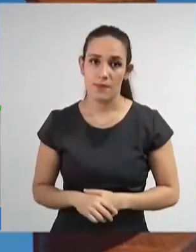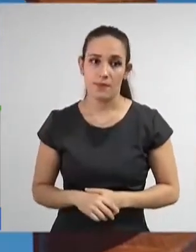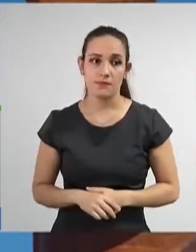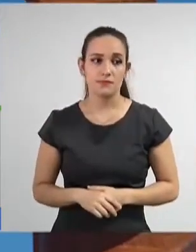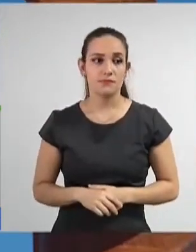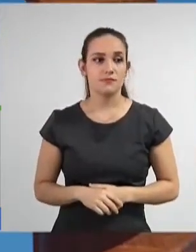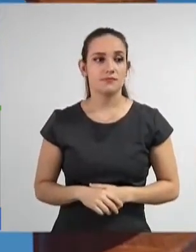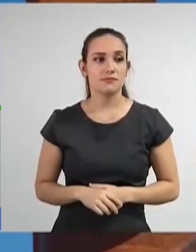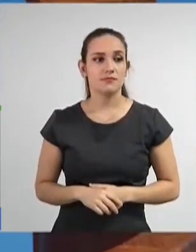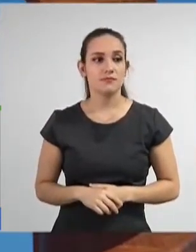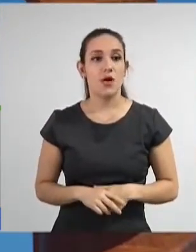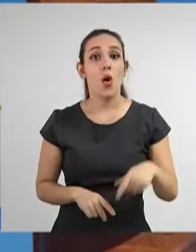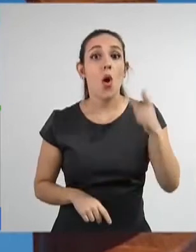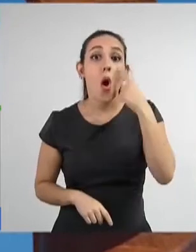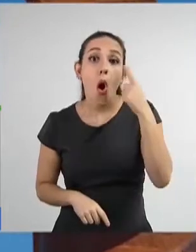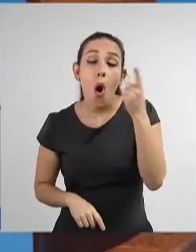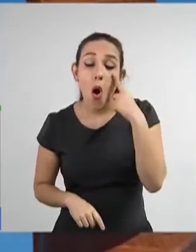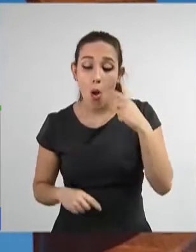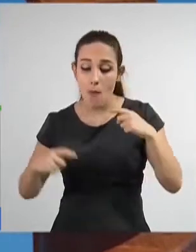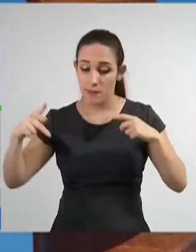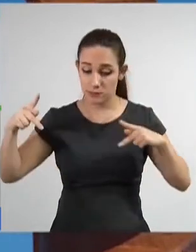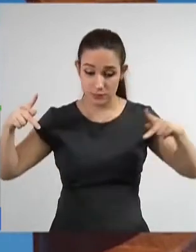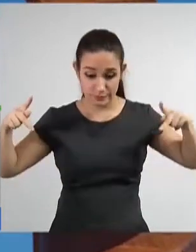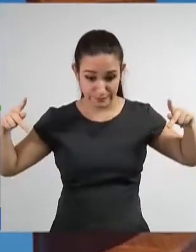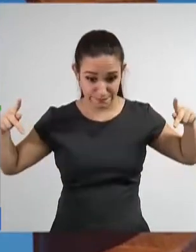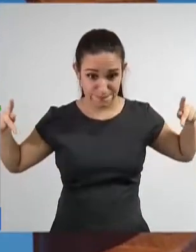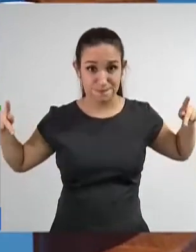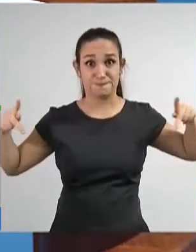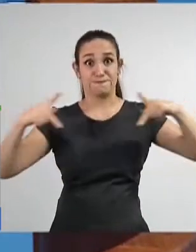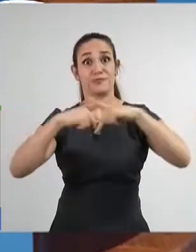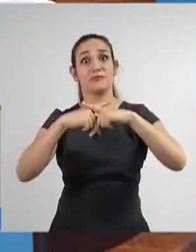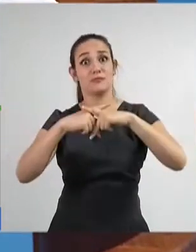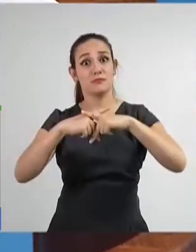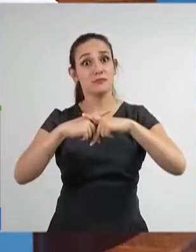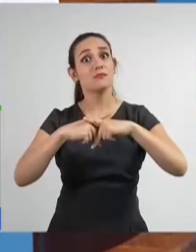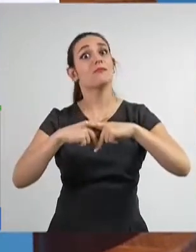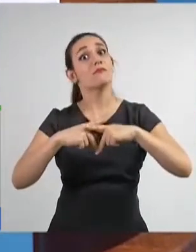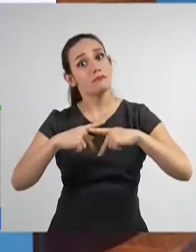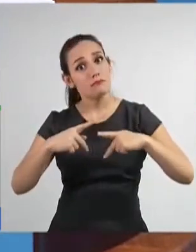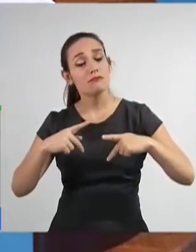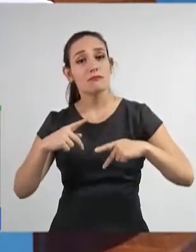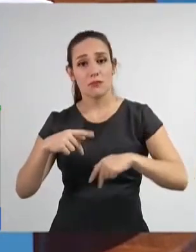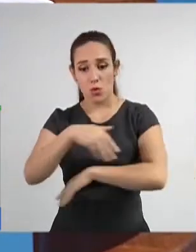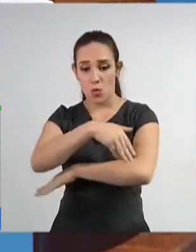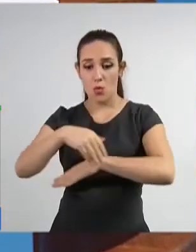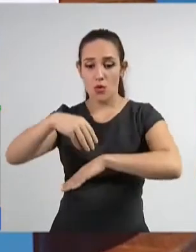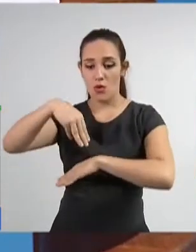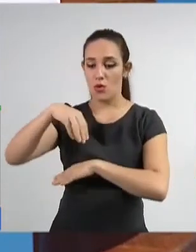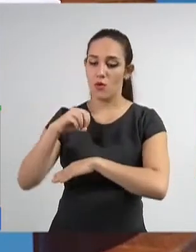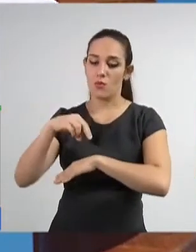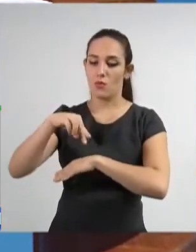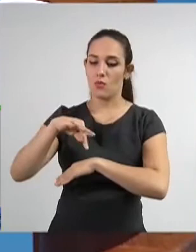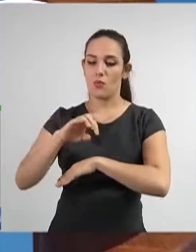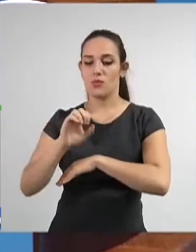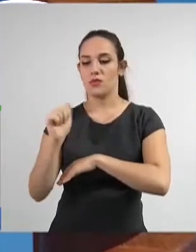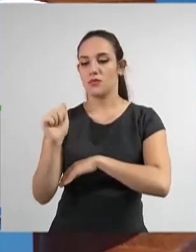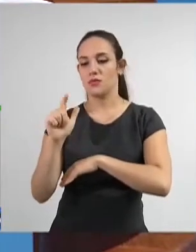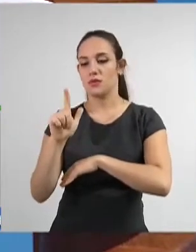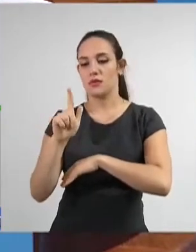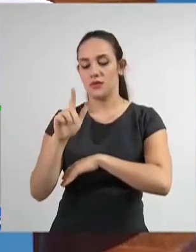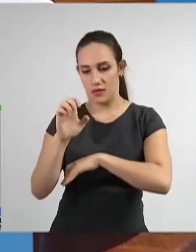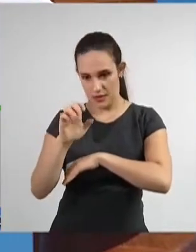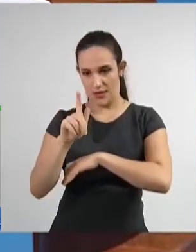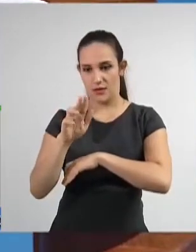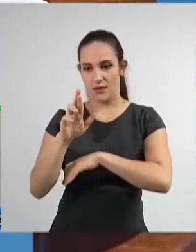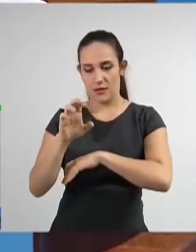Moto contra moto, colisão frontal entre motociclistas. Na rua Monte Alegre, no Jardim Ouro Verde, no mês